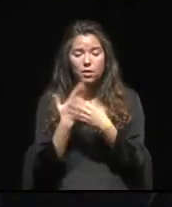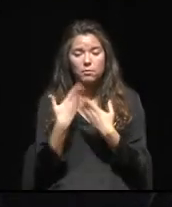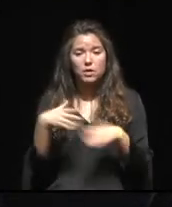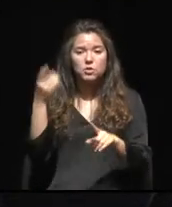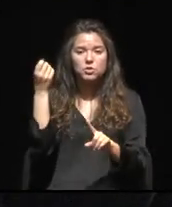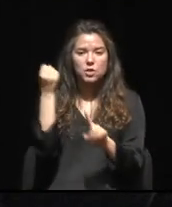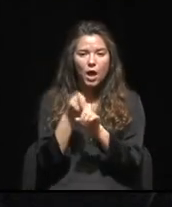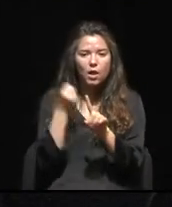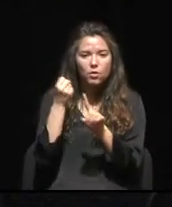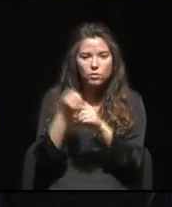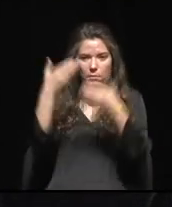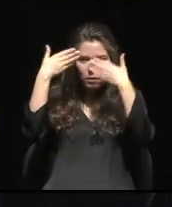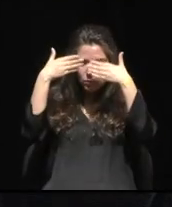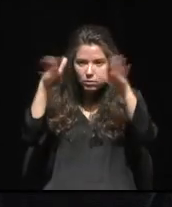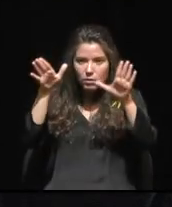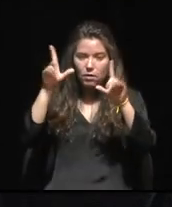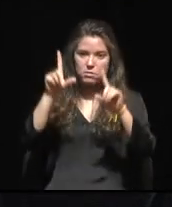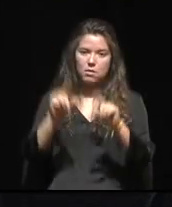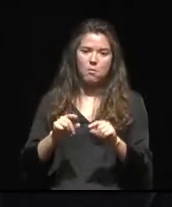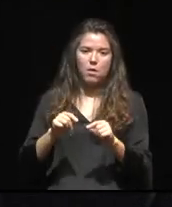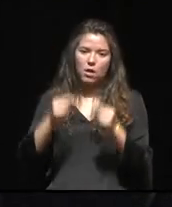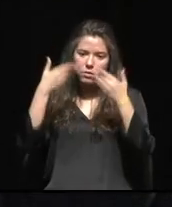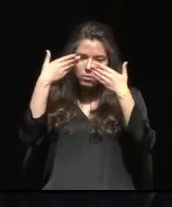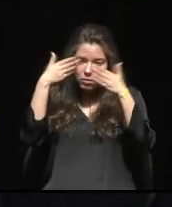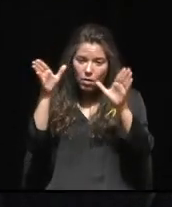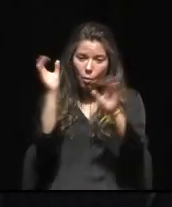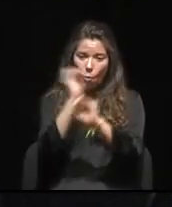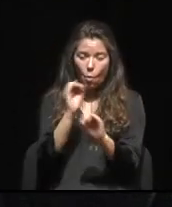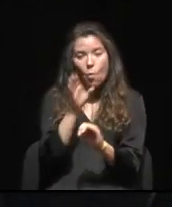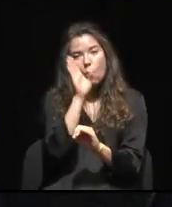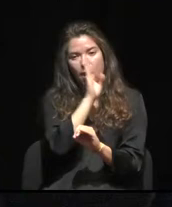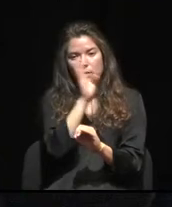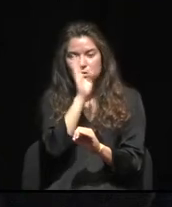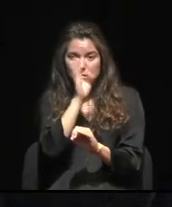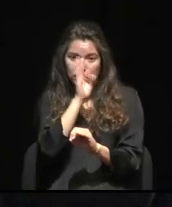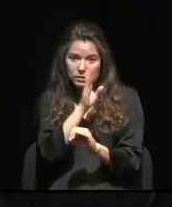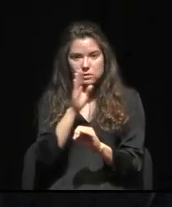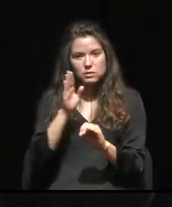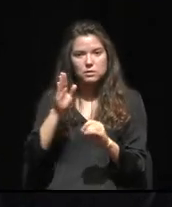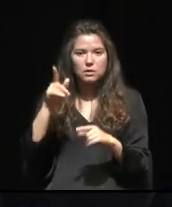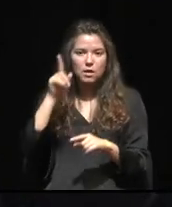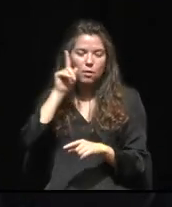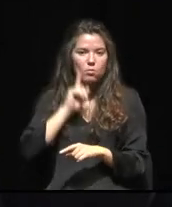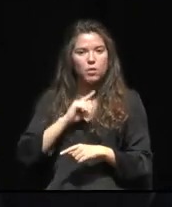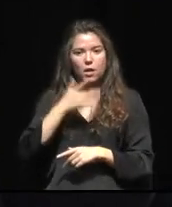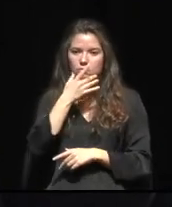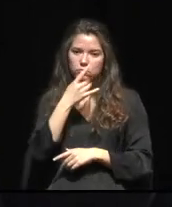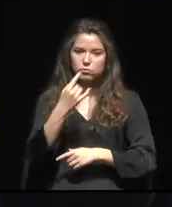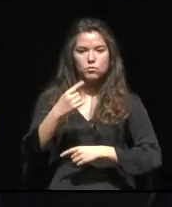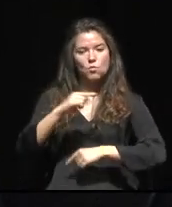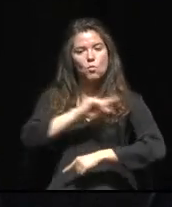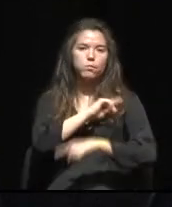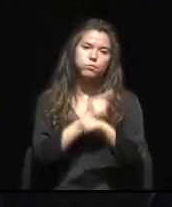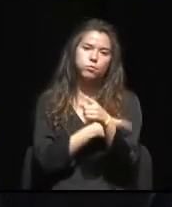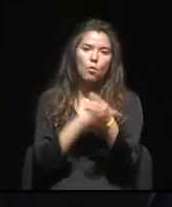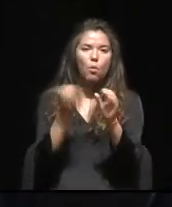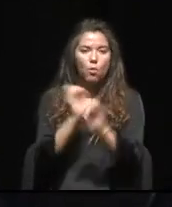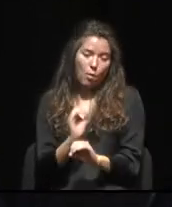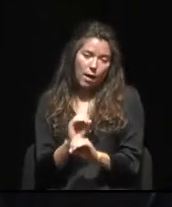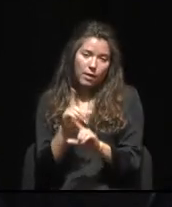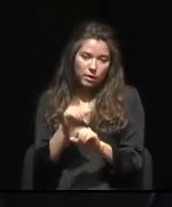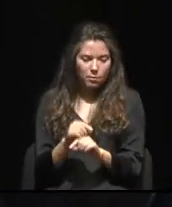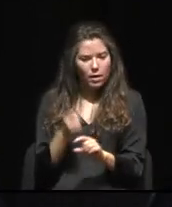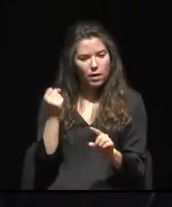luta pela democracia e não há democracia plena sem a plena emancipação da mulher no mundo do trabalho muito